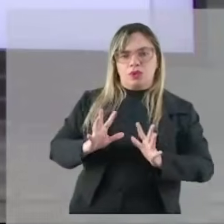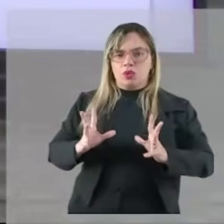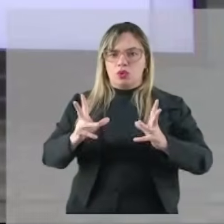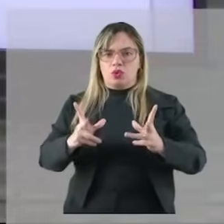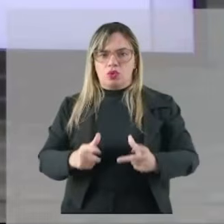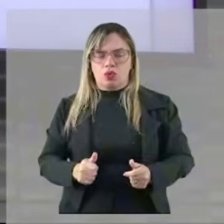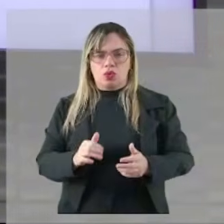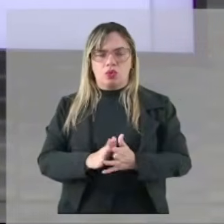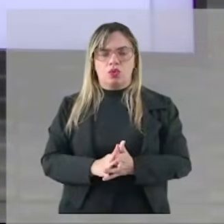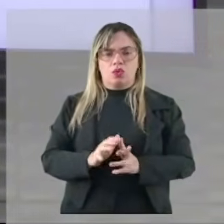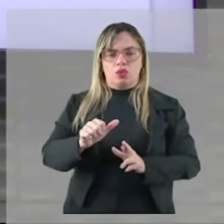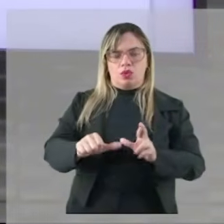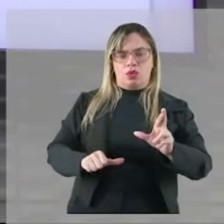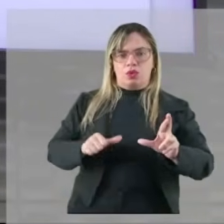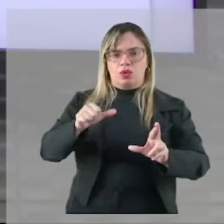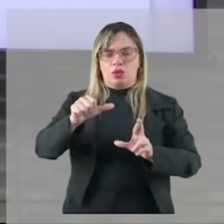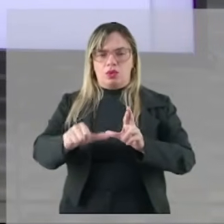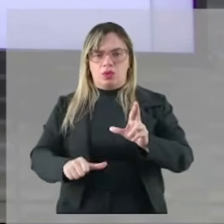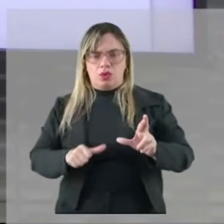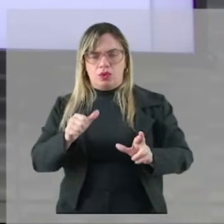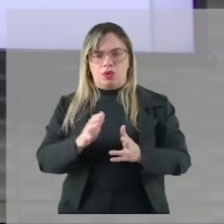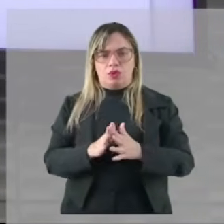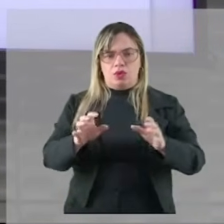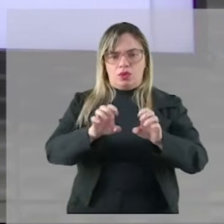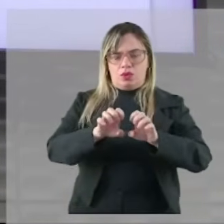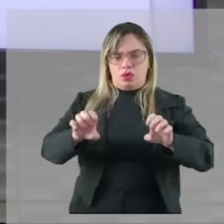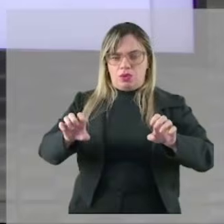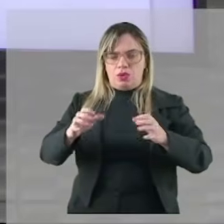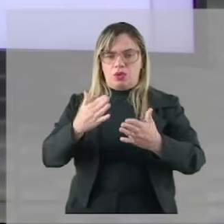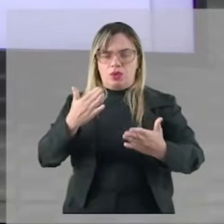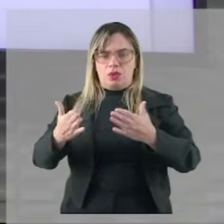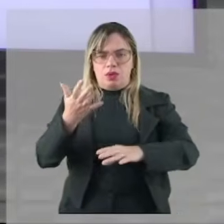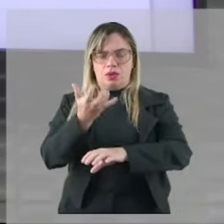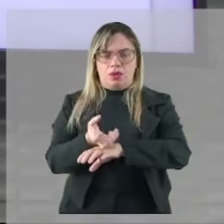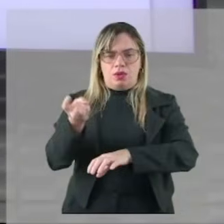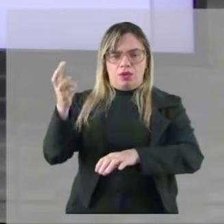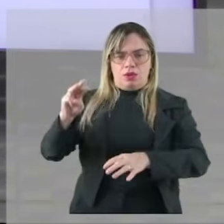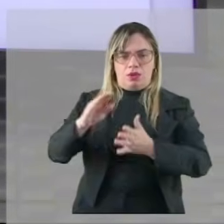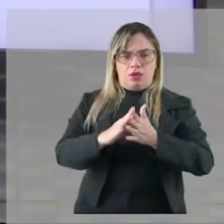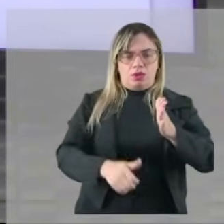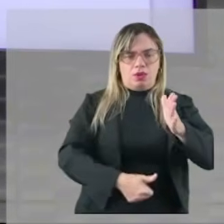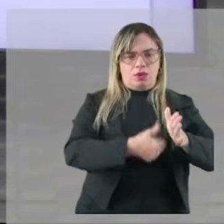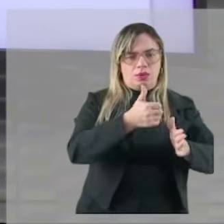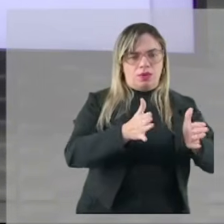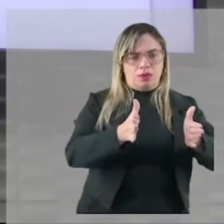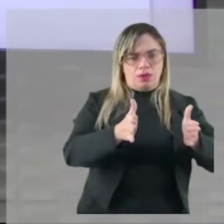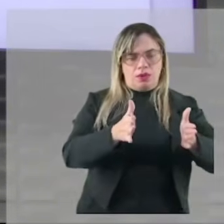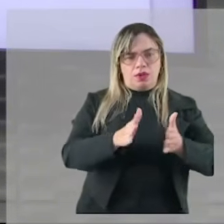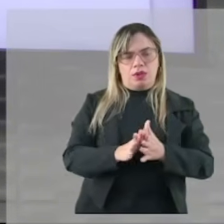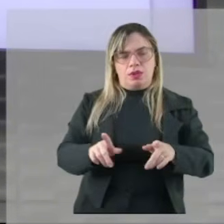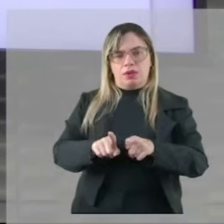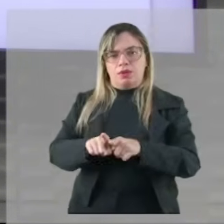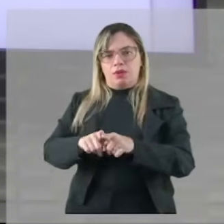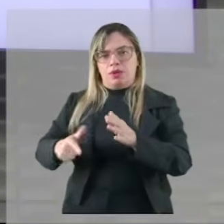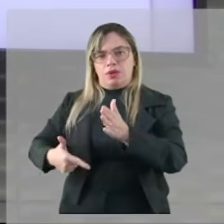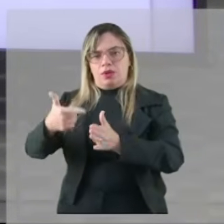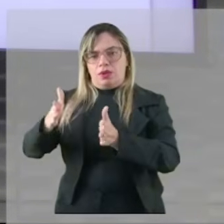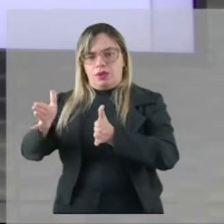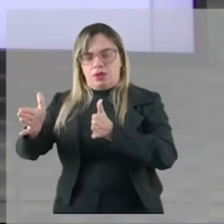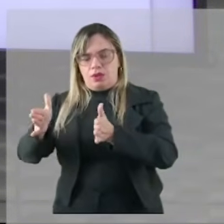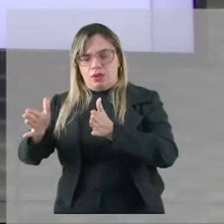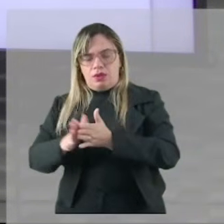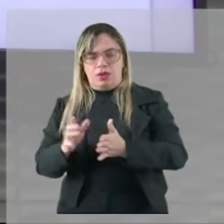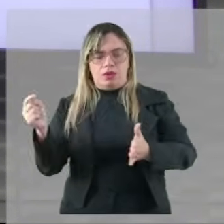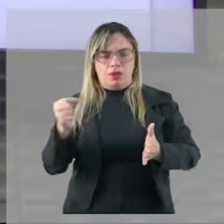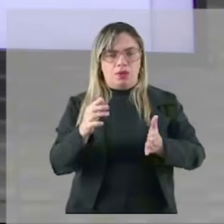reação química, ela é como se fosse uma equação na matemática. Ela tem o primeiro e o segundo membro, tá? O meu primeiro membro aqui é o que